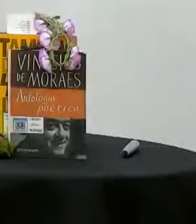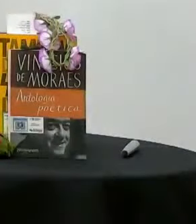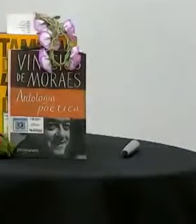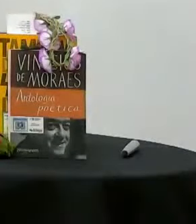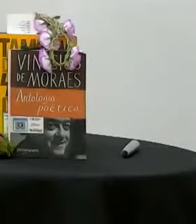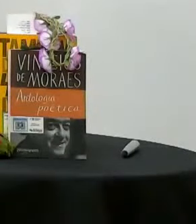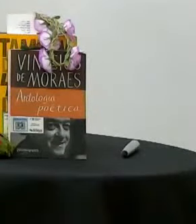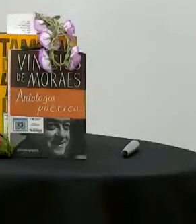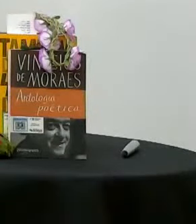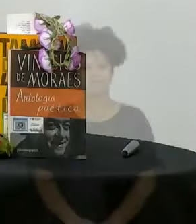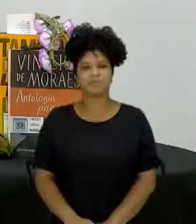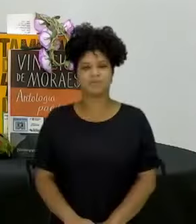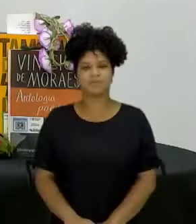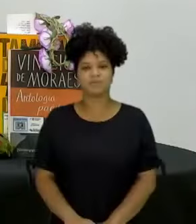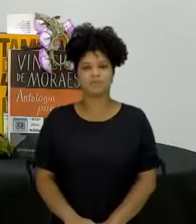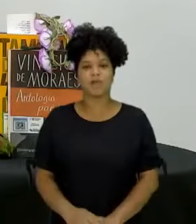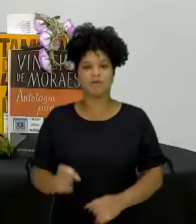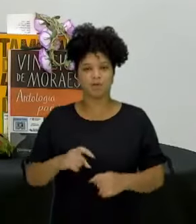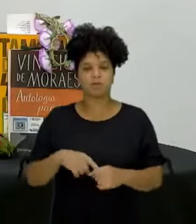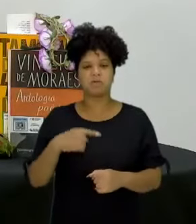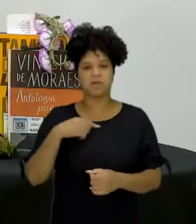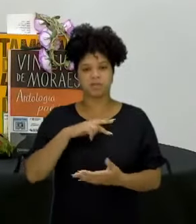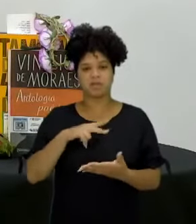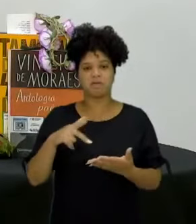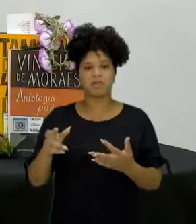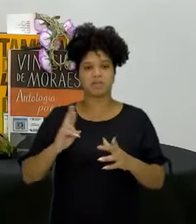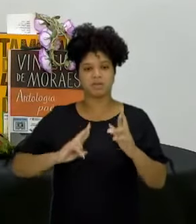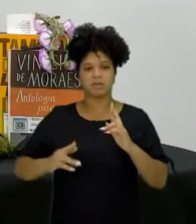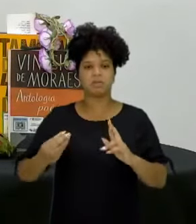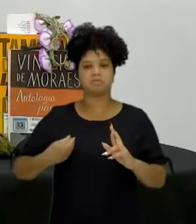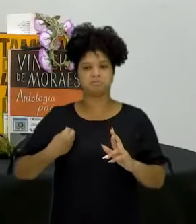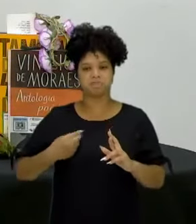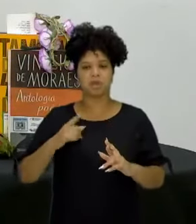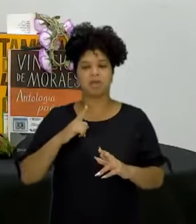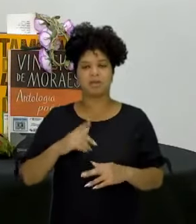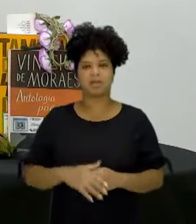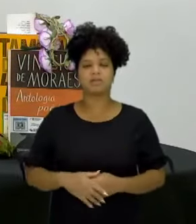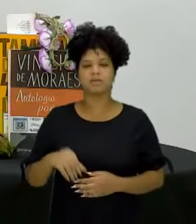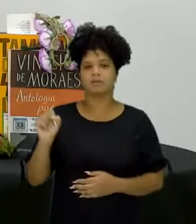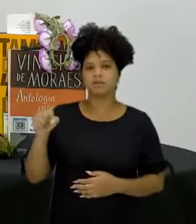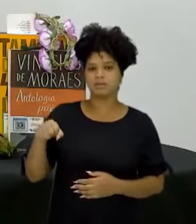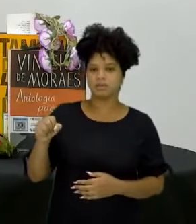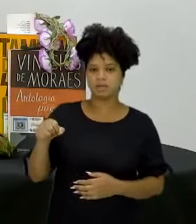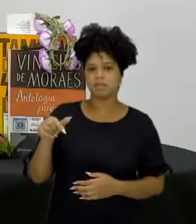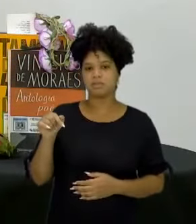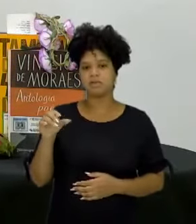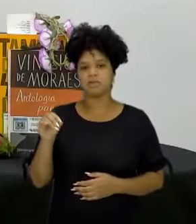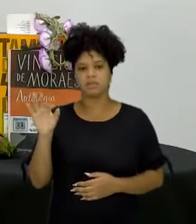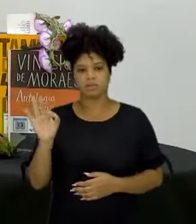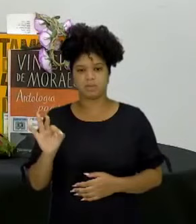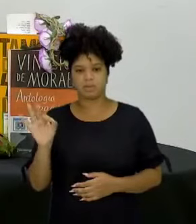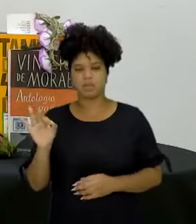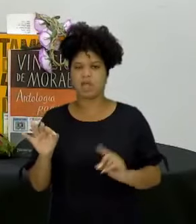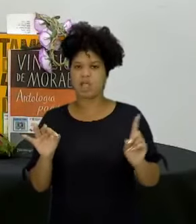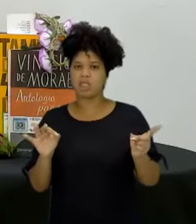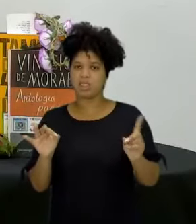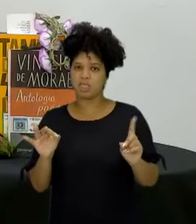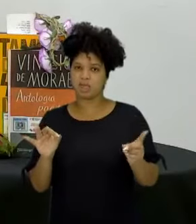Uau, né? Oh, tá boas as respostas. Estão boas as respostas aqui, ó. Sim, 70% e